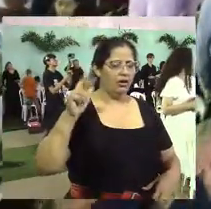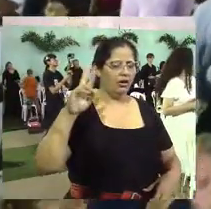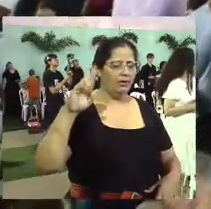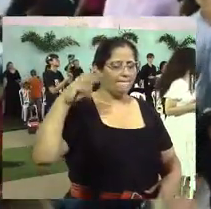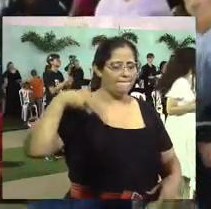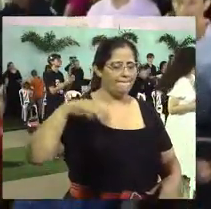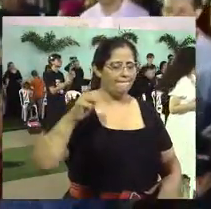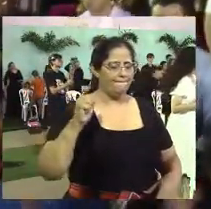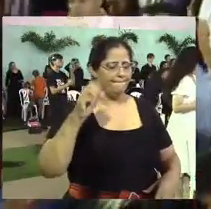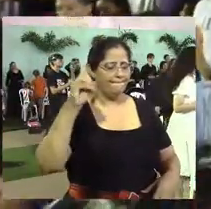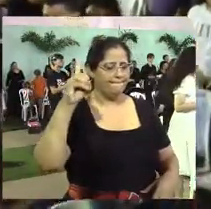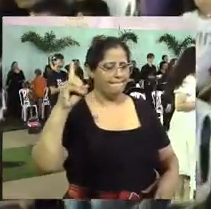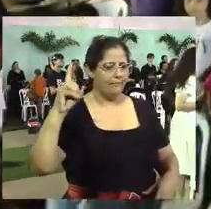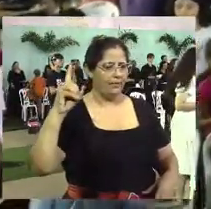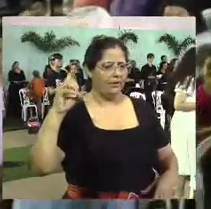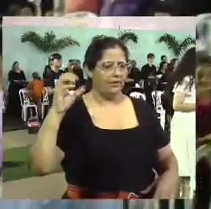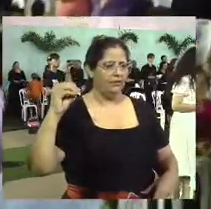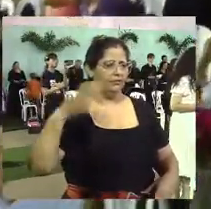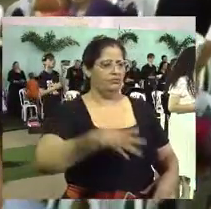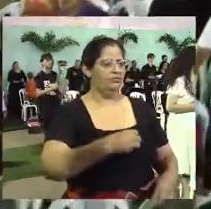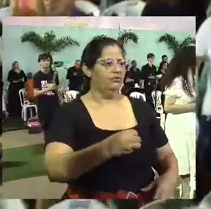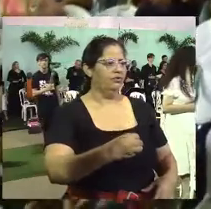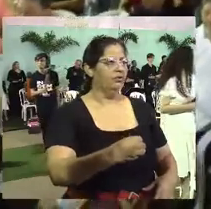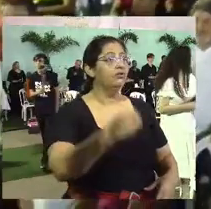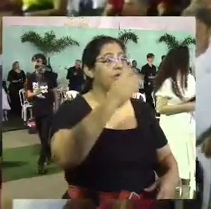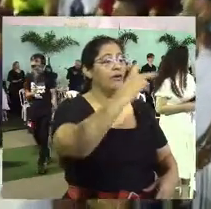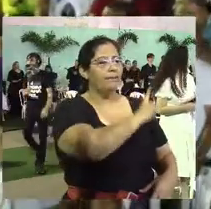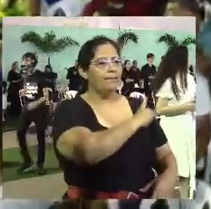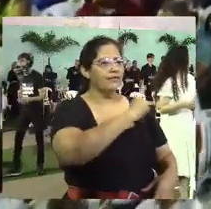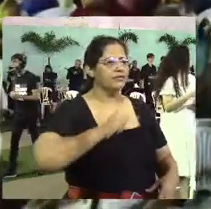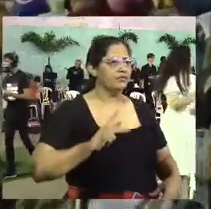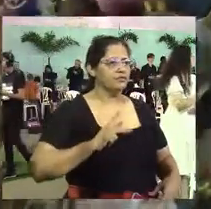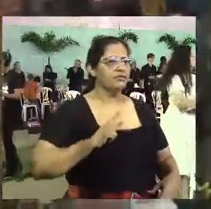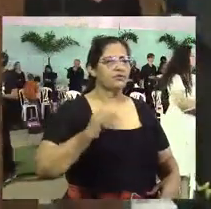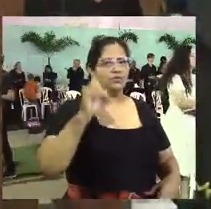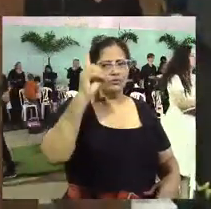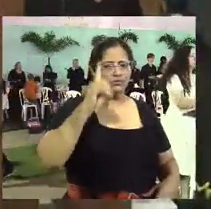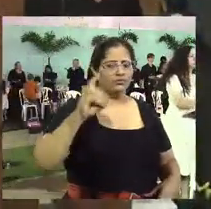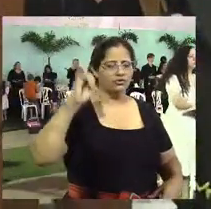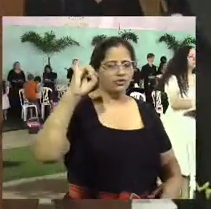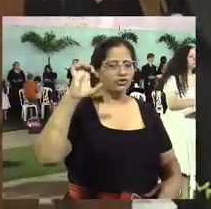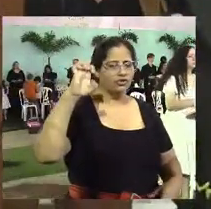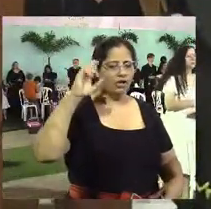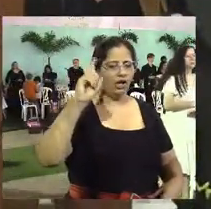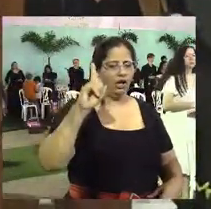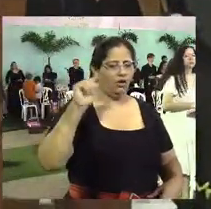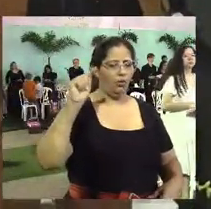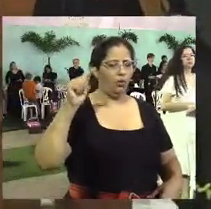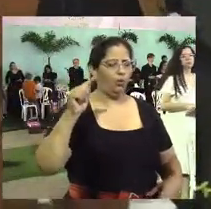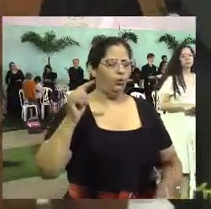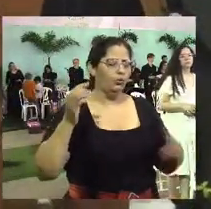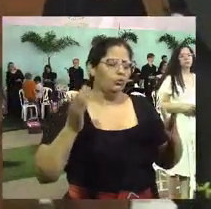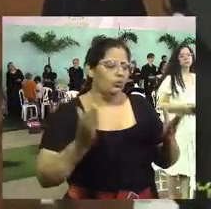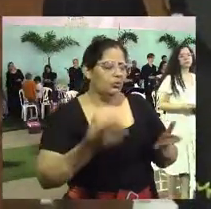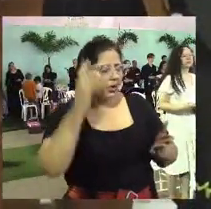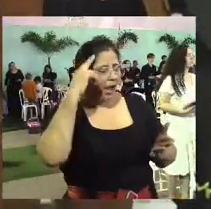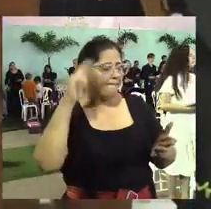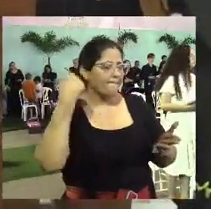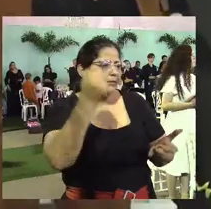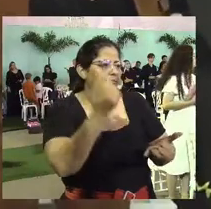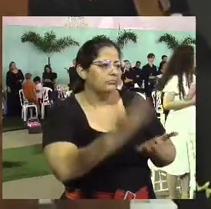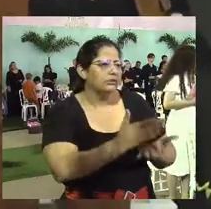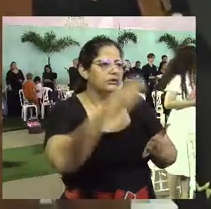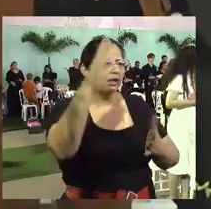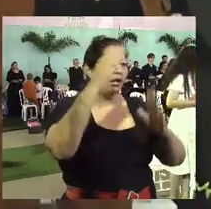amigo de muitos anos Deus abençoe posta o dinheiro que amanhã vai pregar na sede uma benção em nome do Senhor Pastor Rubens Franco não pode estar aqui mas